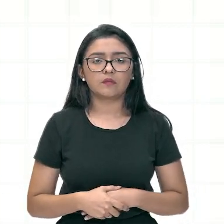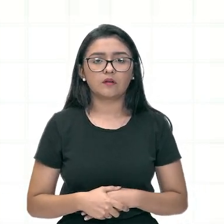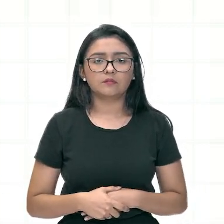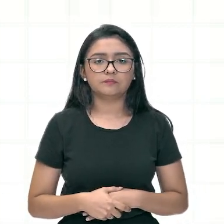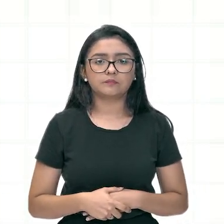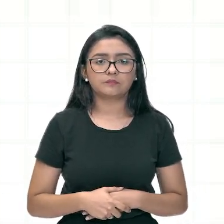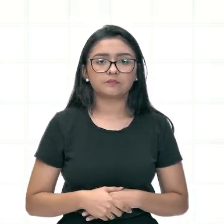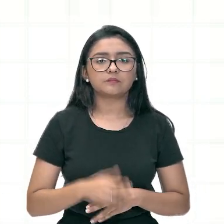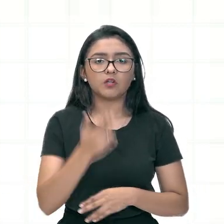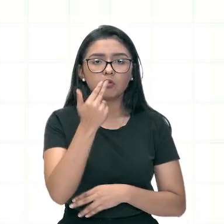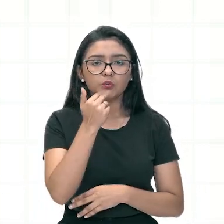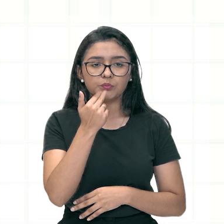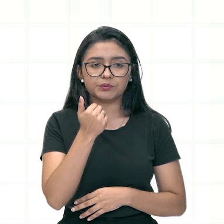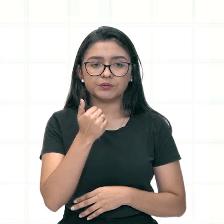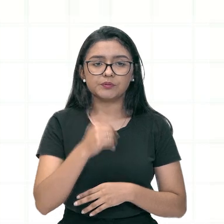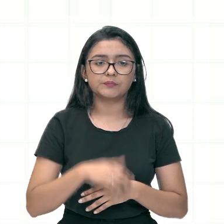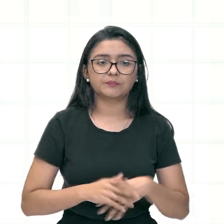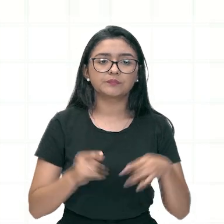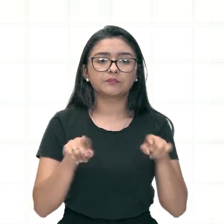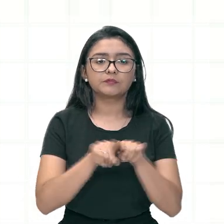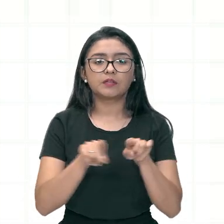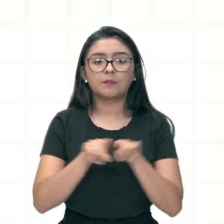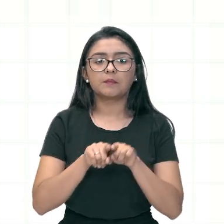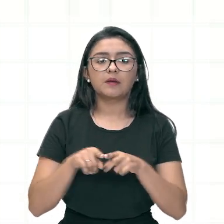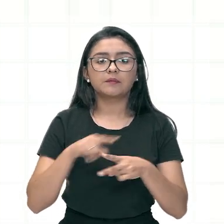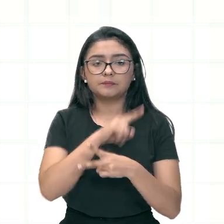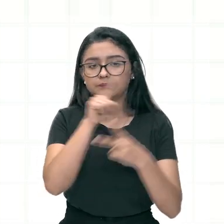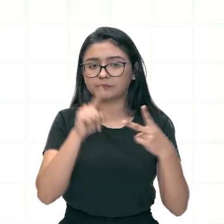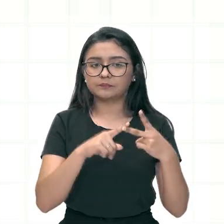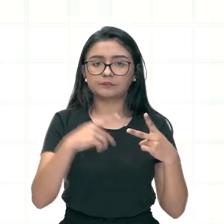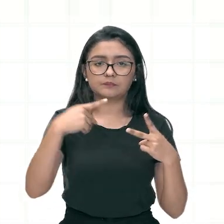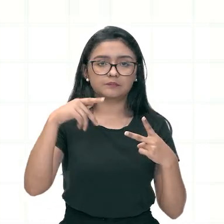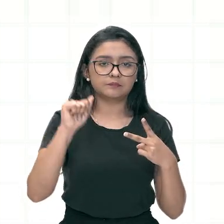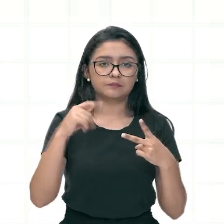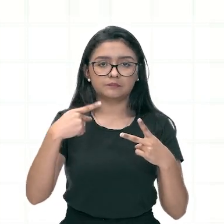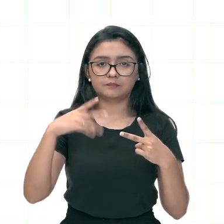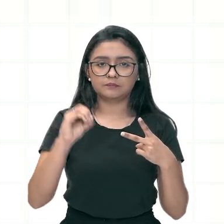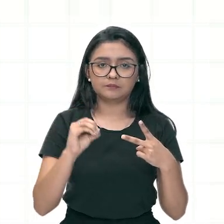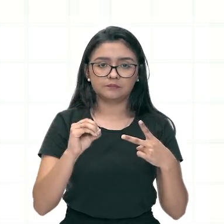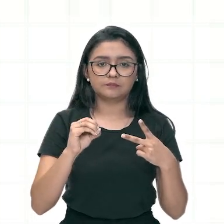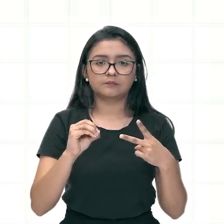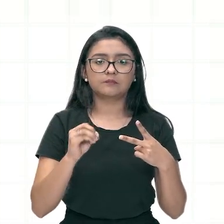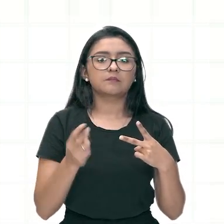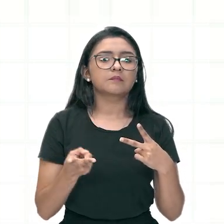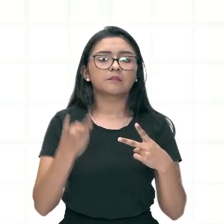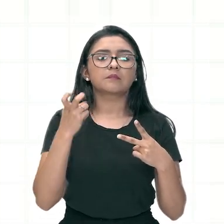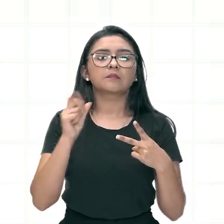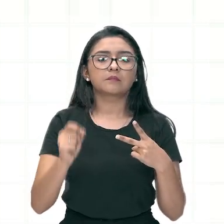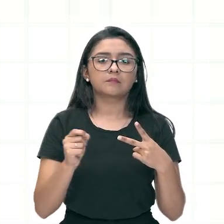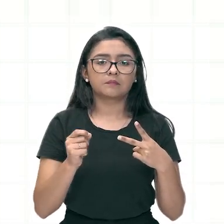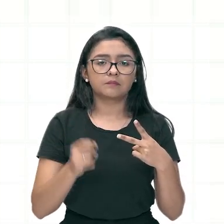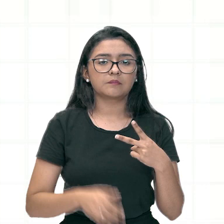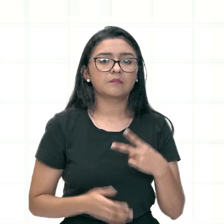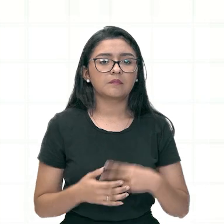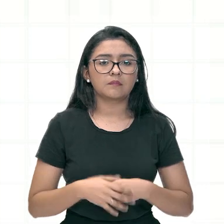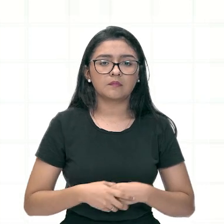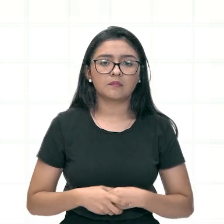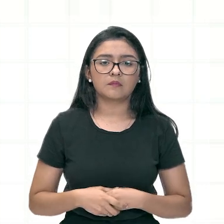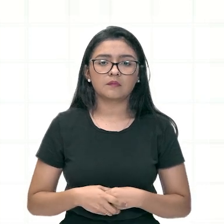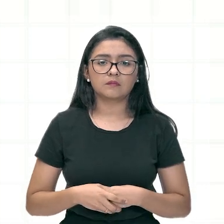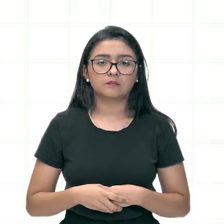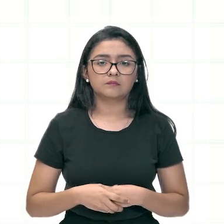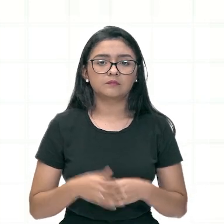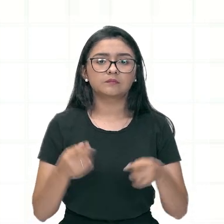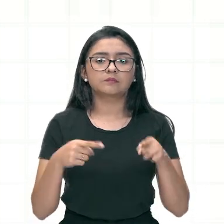obter ali a sua forma de nutrição. Tem o papo, né, que é como a gente pode observar, nós temos aí também o papo,